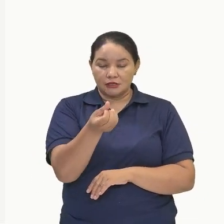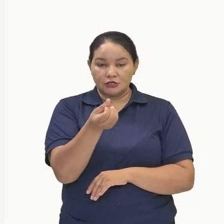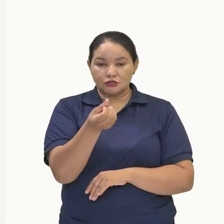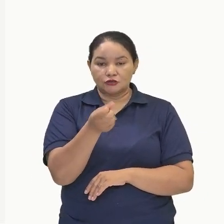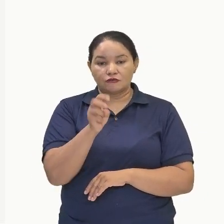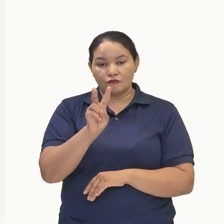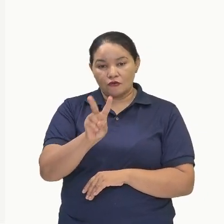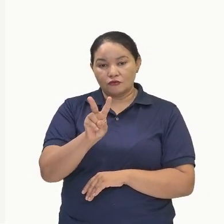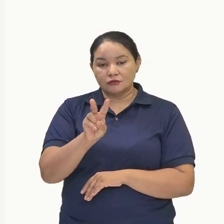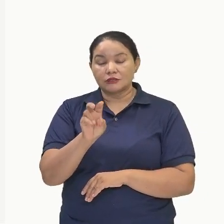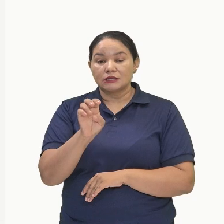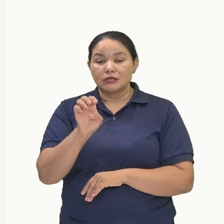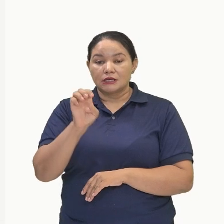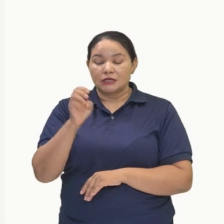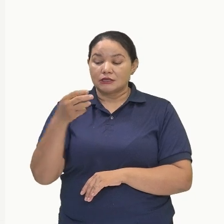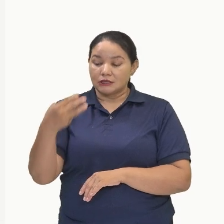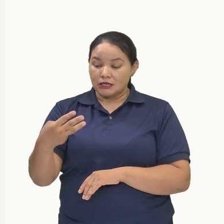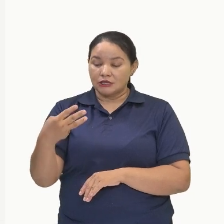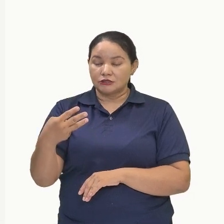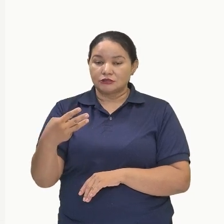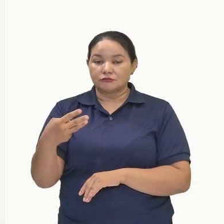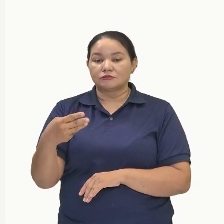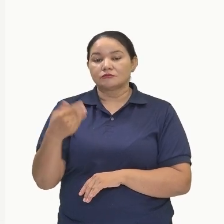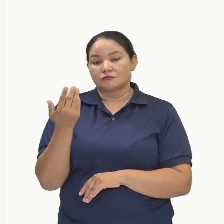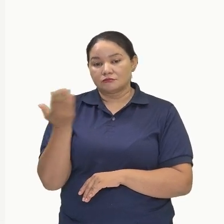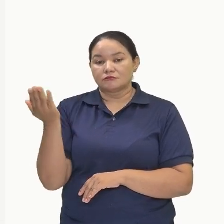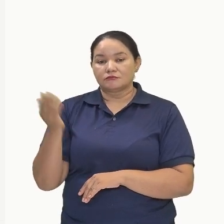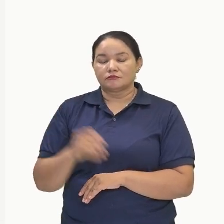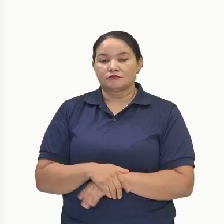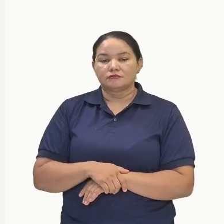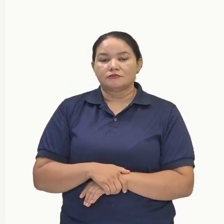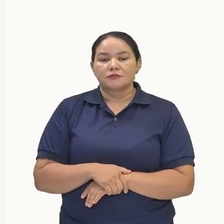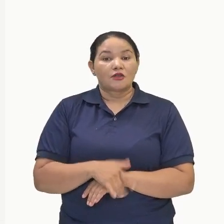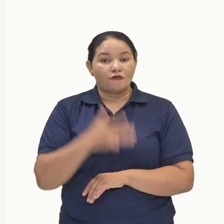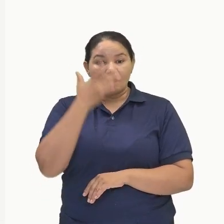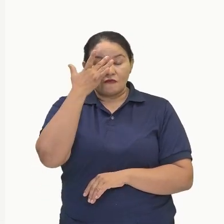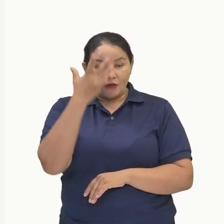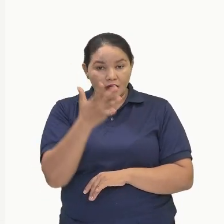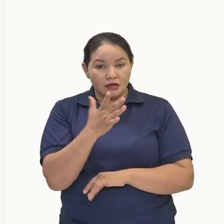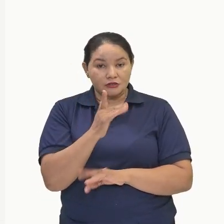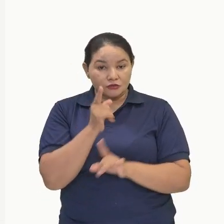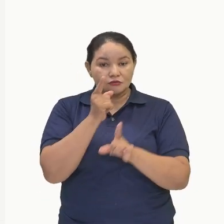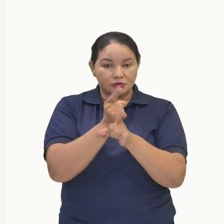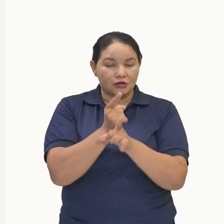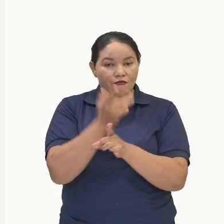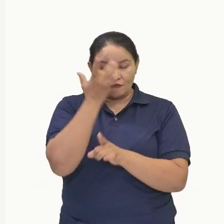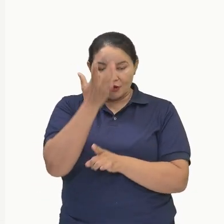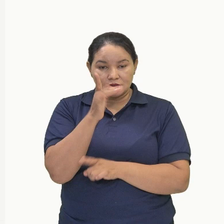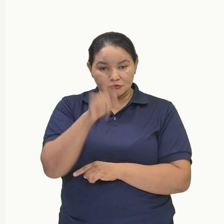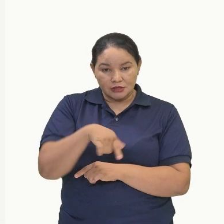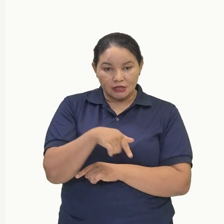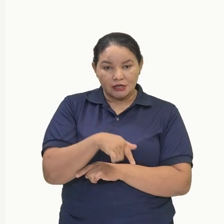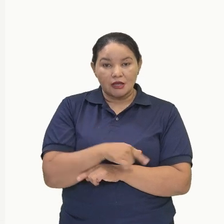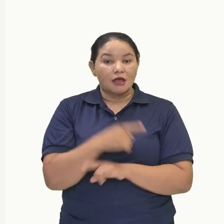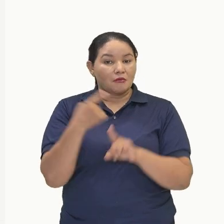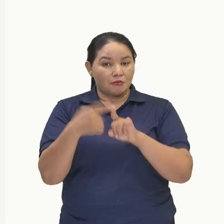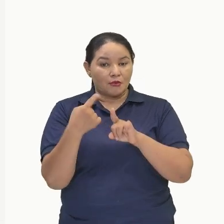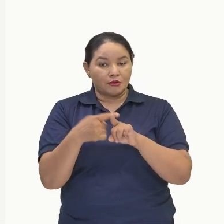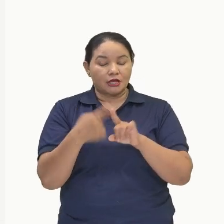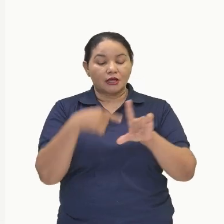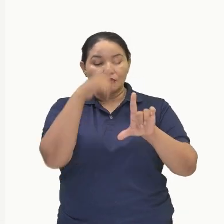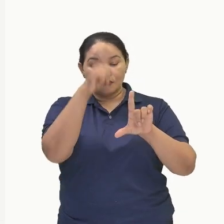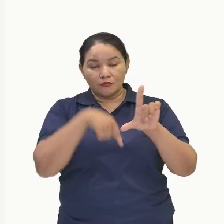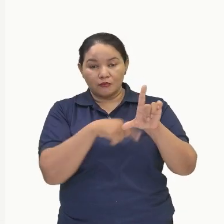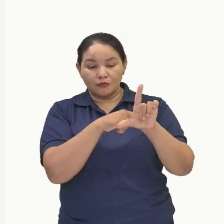e 3 ohms. O 36 foi fácil da gente achar, como eu mostrei. É aquele ponto lá em que o